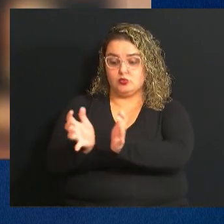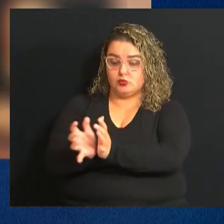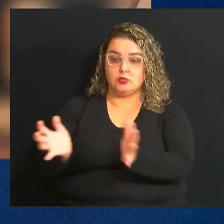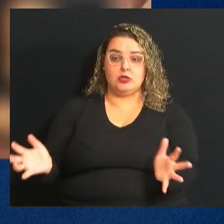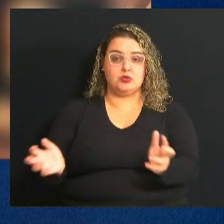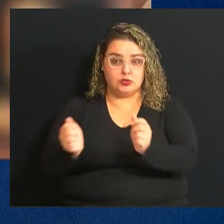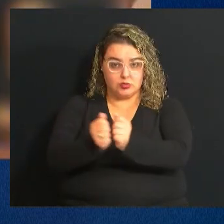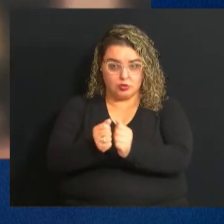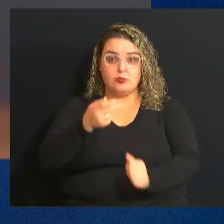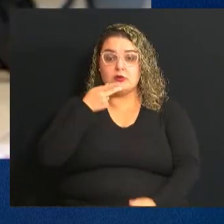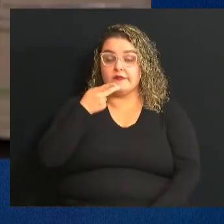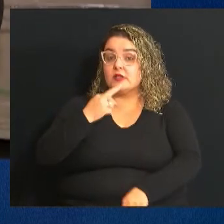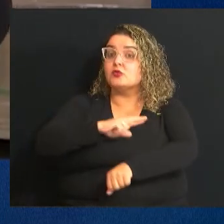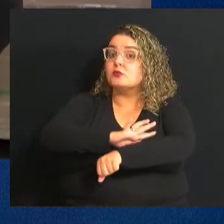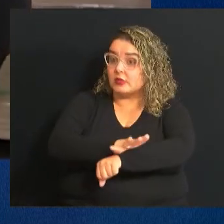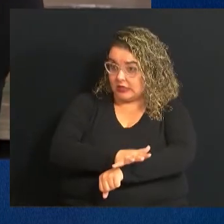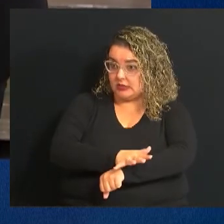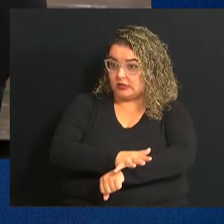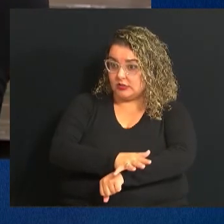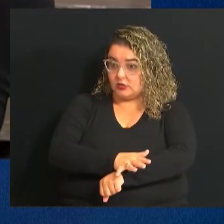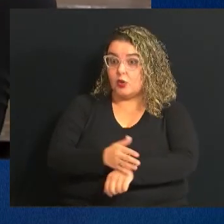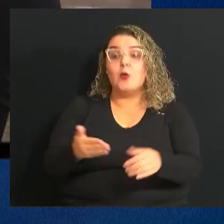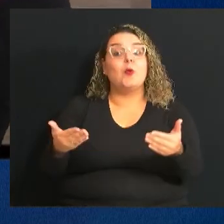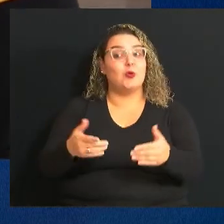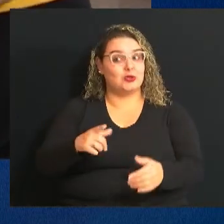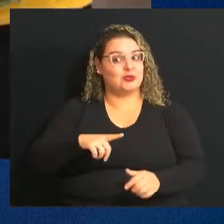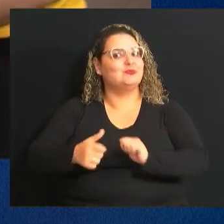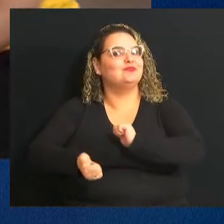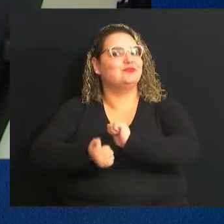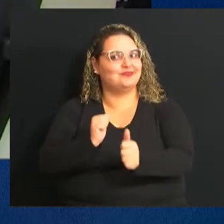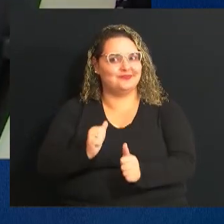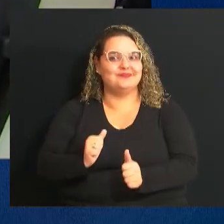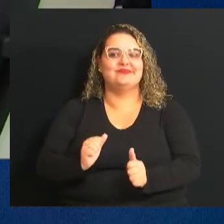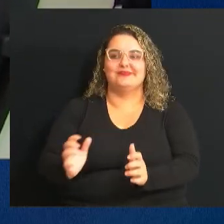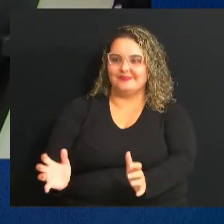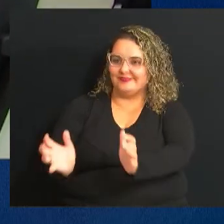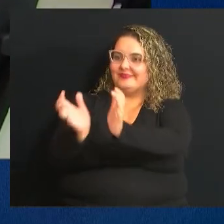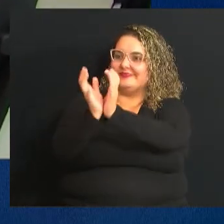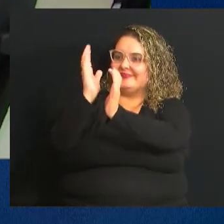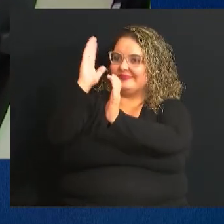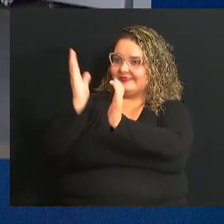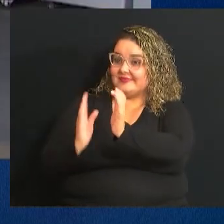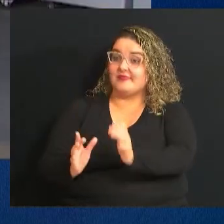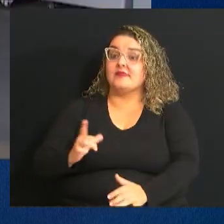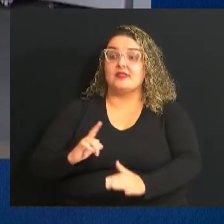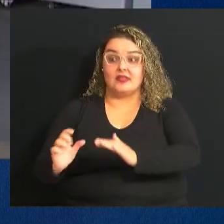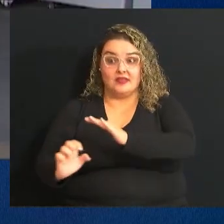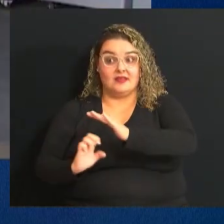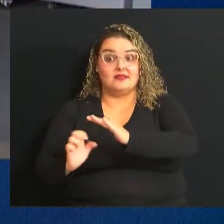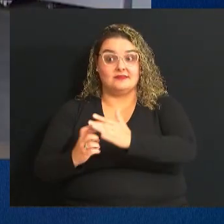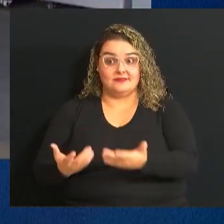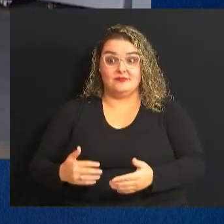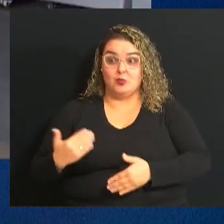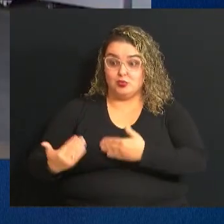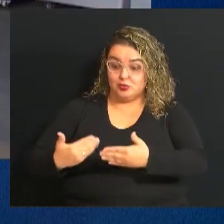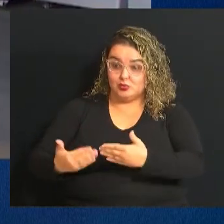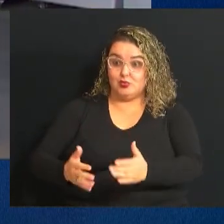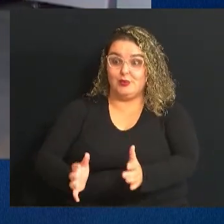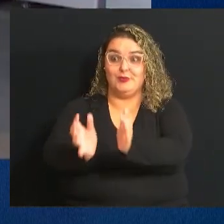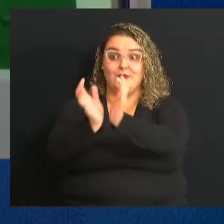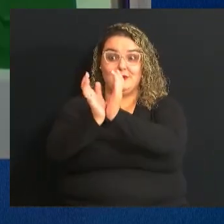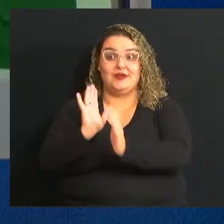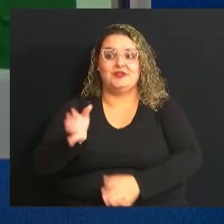número do nosso WhatsApp, é esse aí que já está aparecendo no seu vídeo. Deixa ele anotado e sempre que tiver alguma sugestão para a gente,